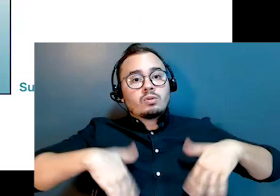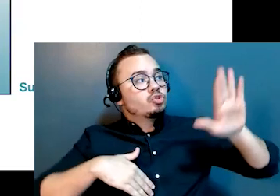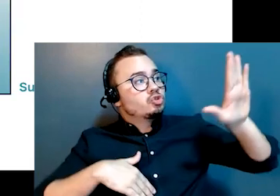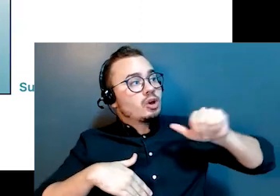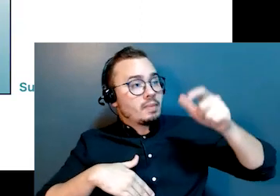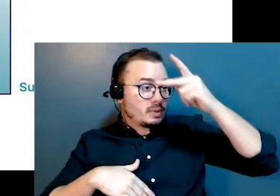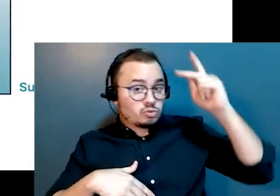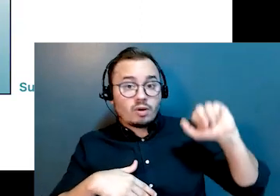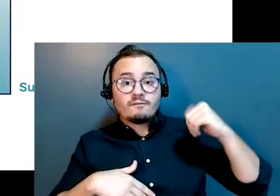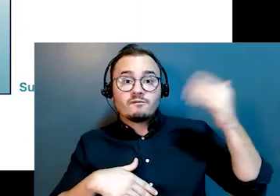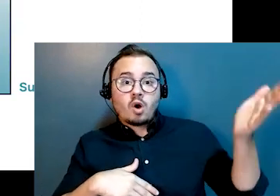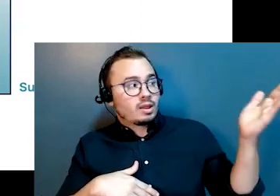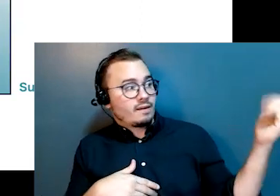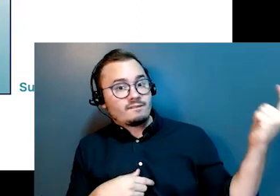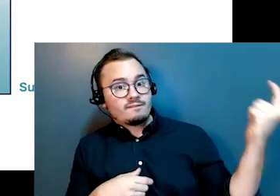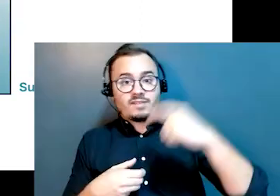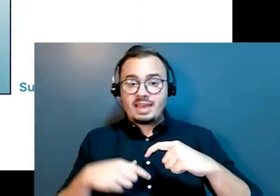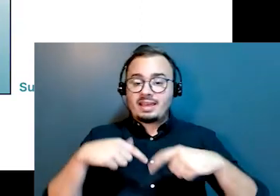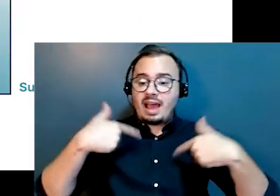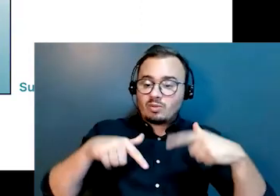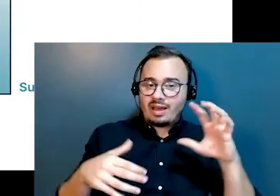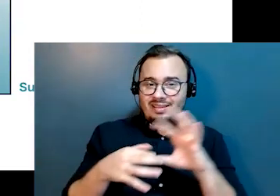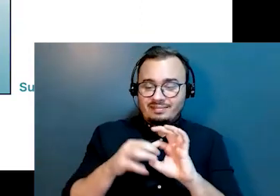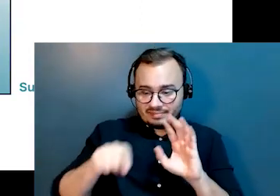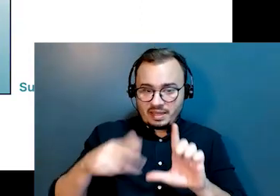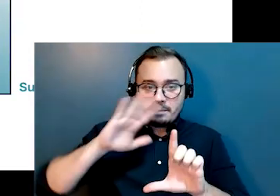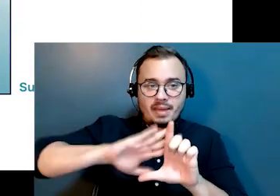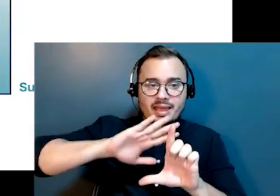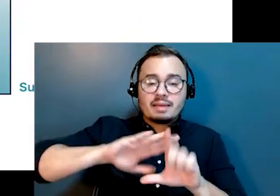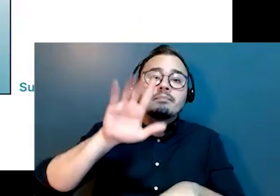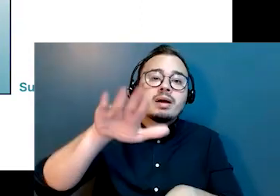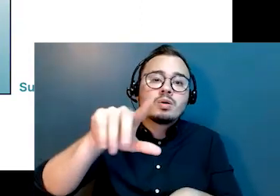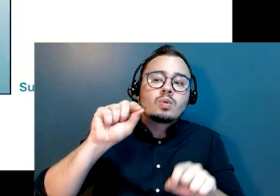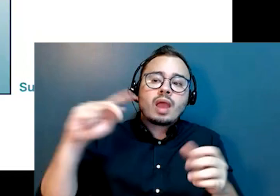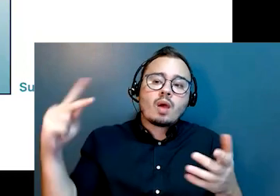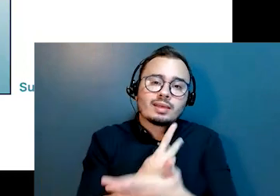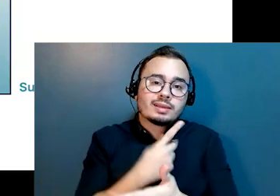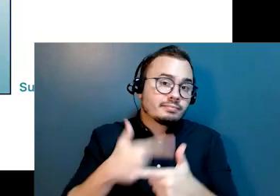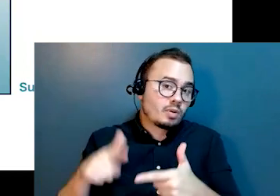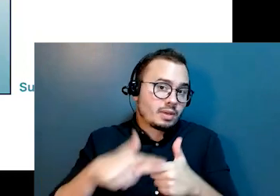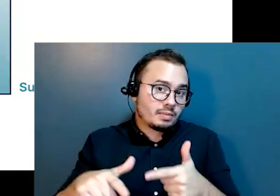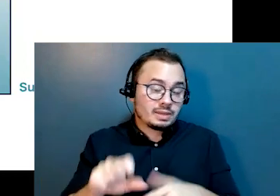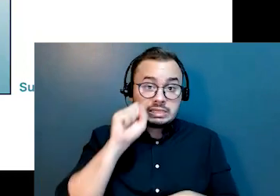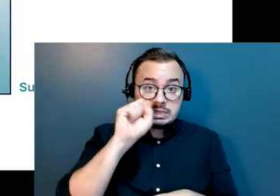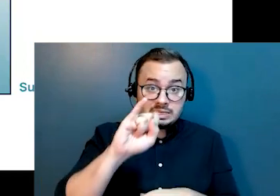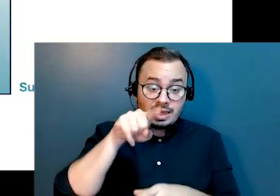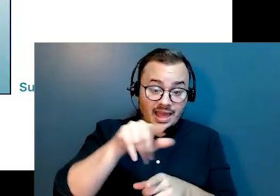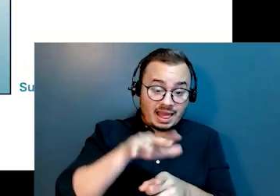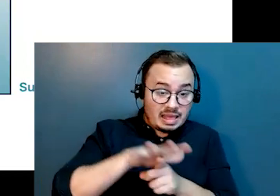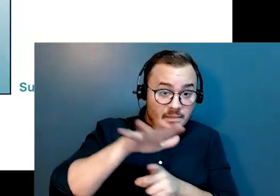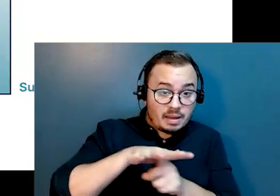no back-end. Porém, existe um problema. Se essa demanda, esse aumento de carga foi